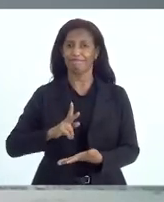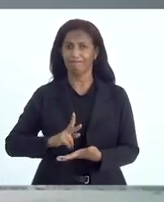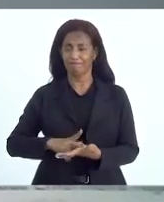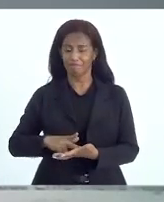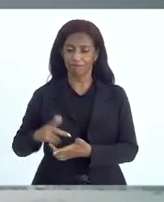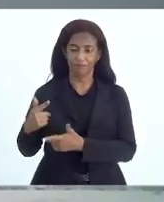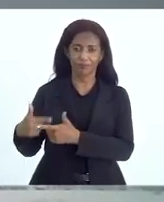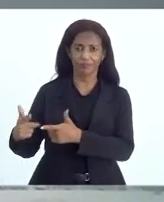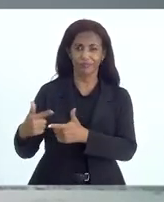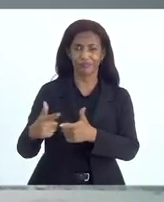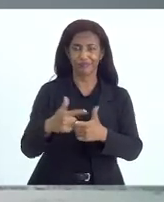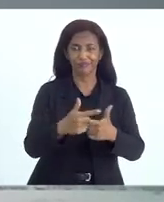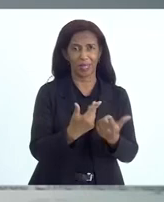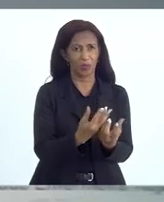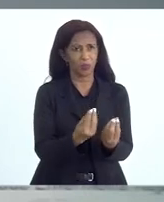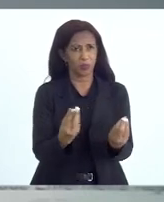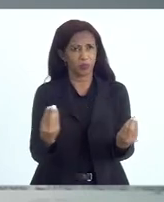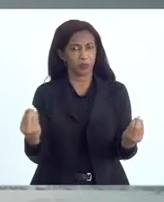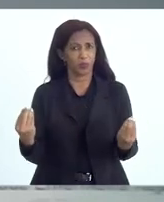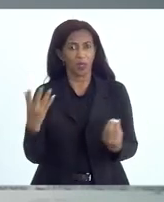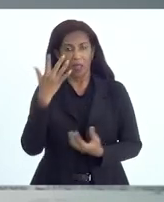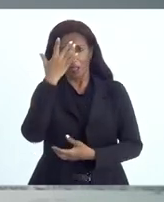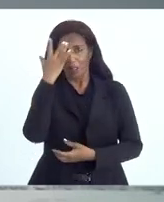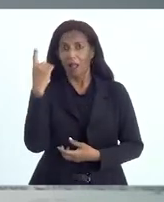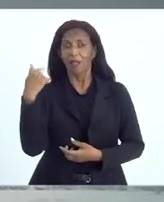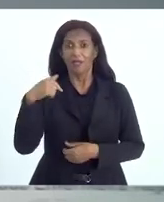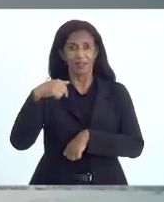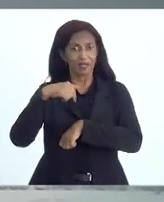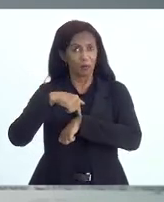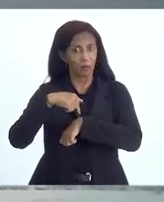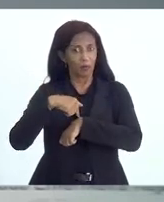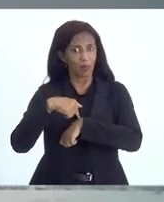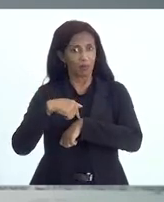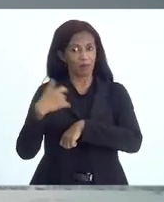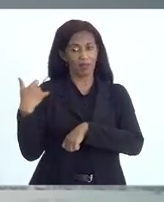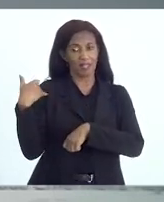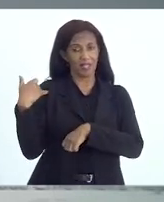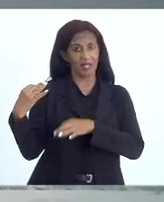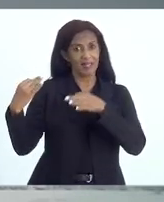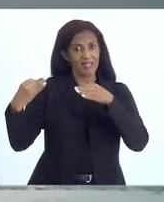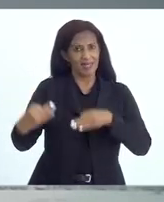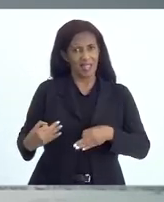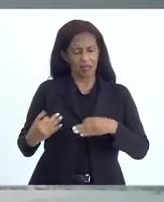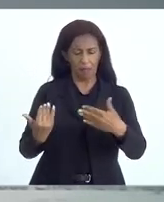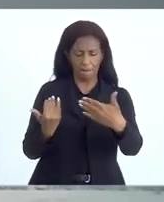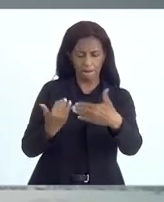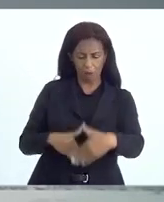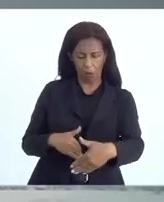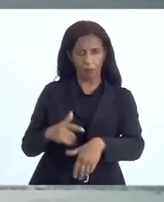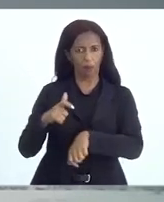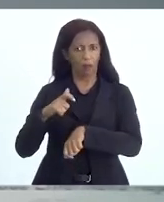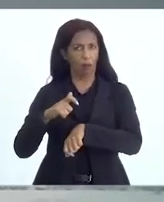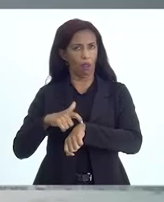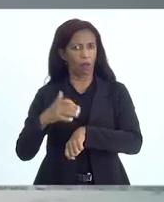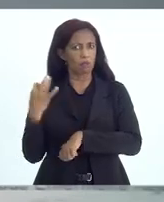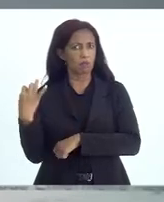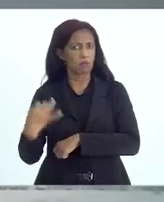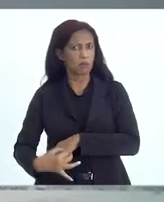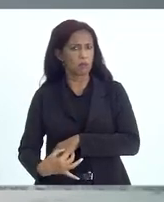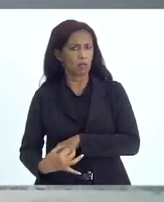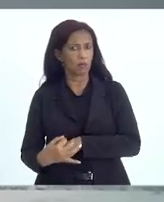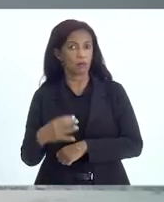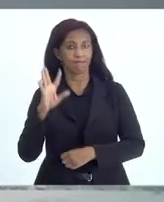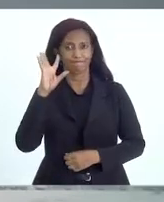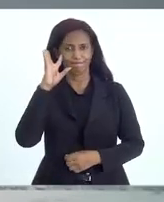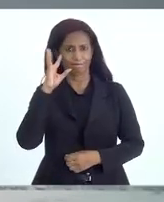este problema tu queres que eu só estavam dentro da idade pessoas fizeram a prova dentro né então a gente precisa